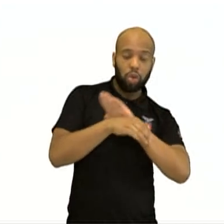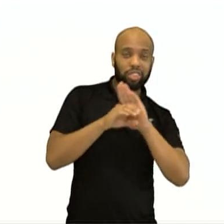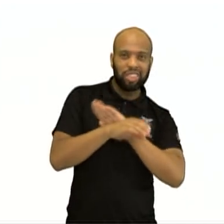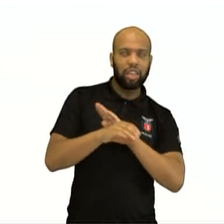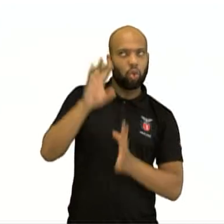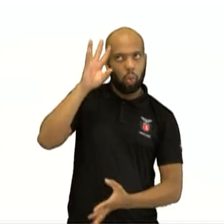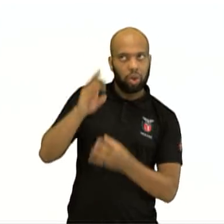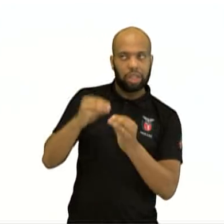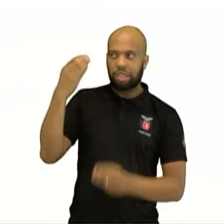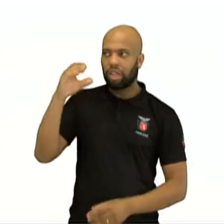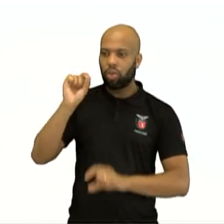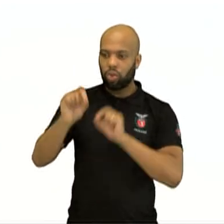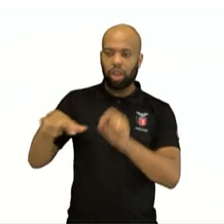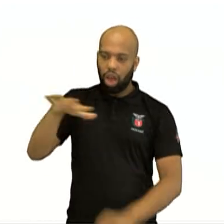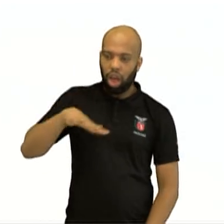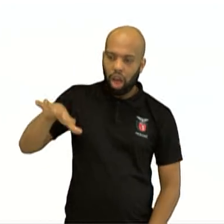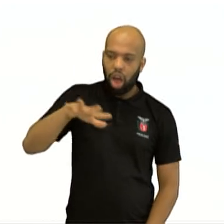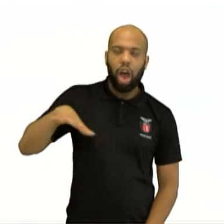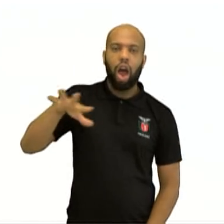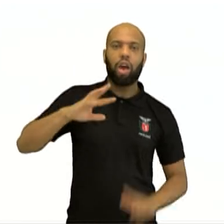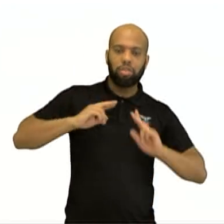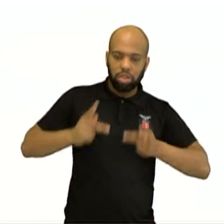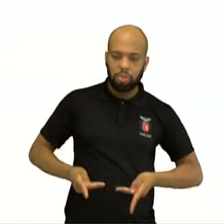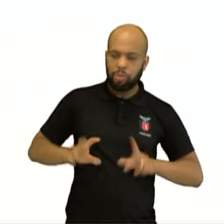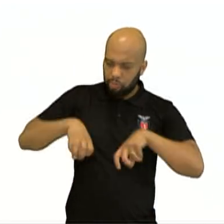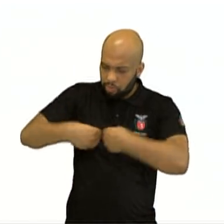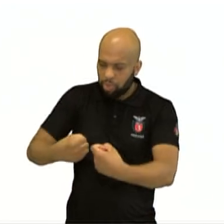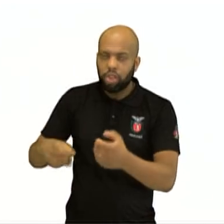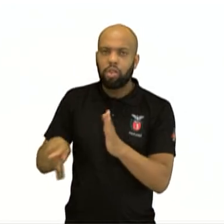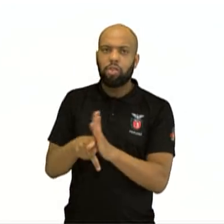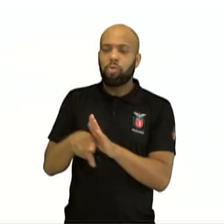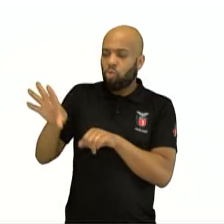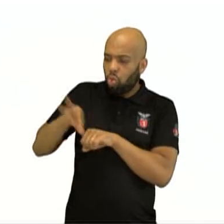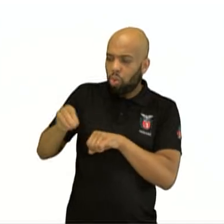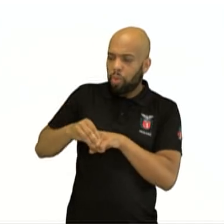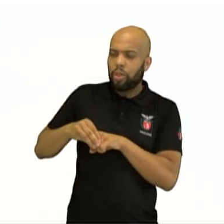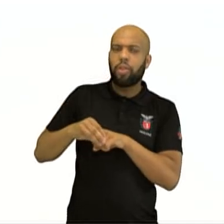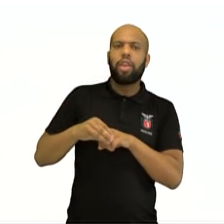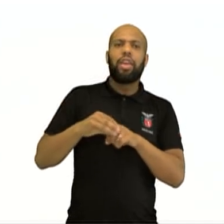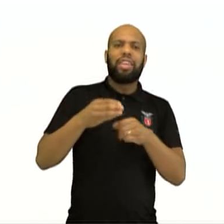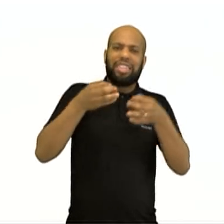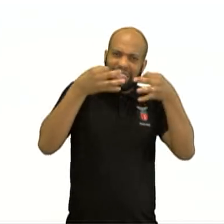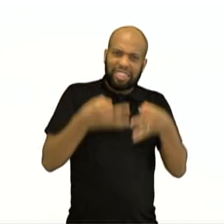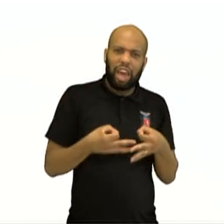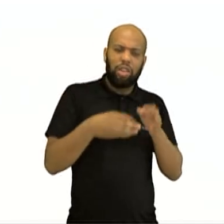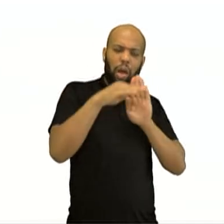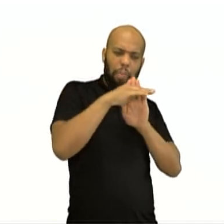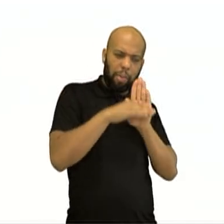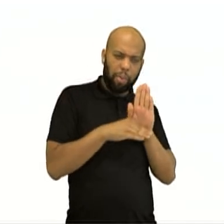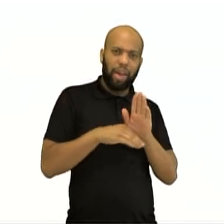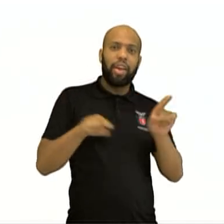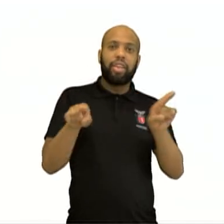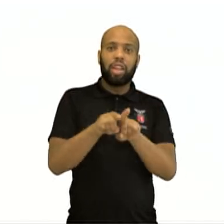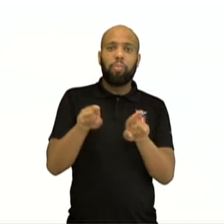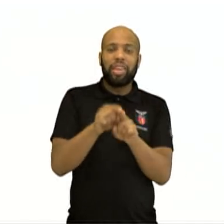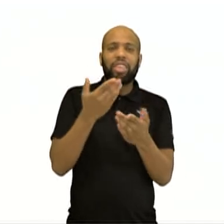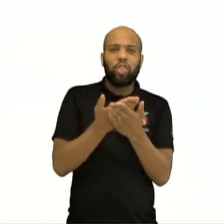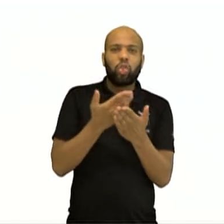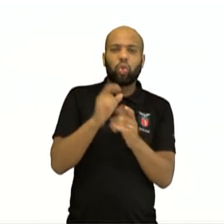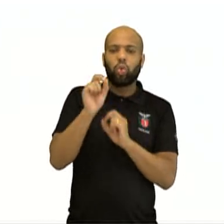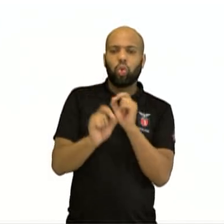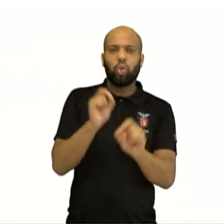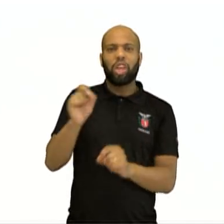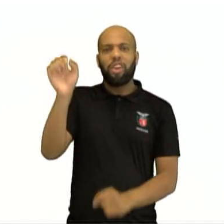atividade humana que se dedica ao conhecimento sistemático e seguro dos fenômenos naturais. Então, a ciência é aquele tipo